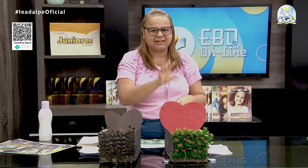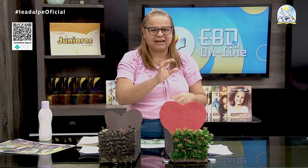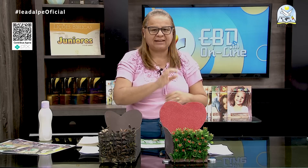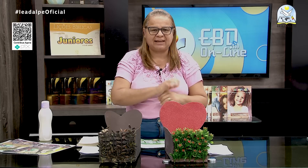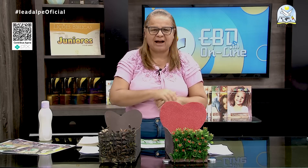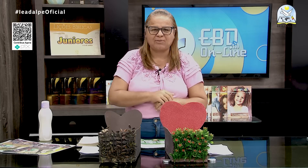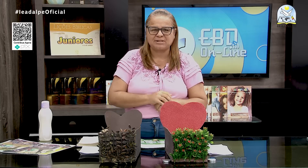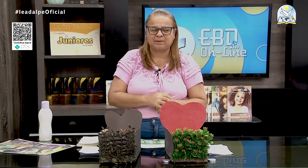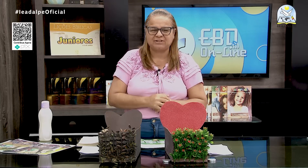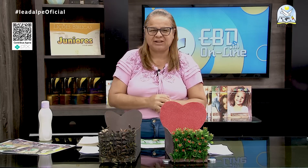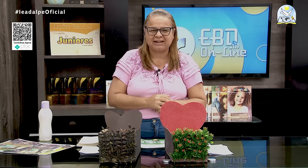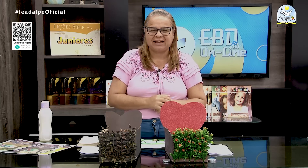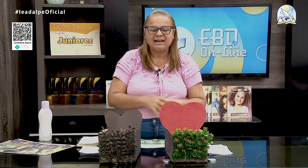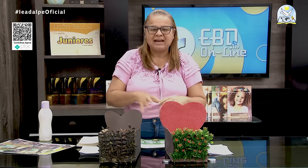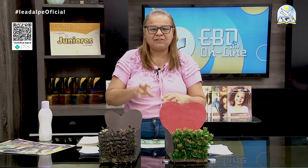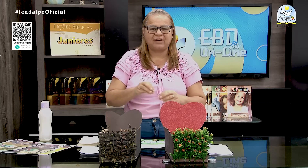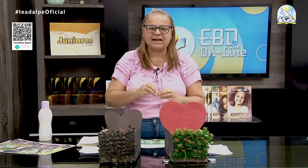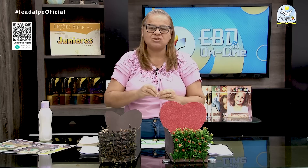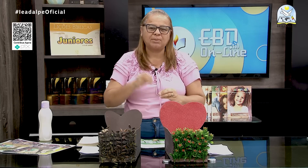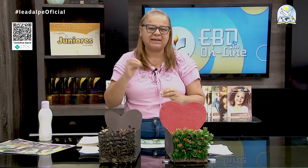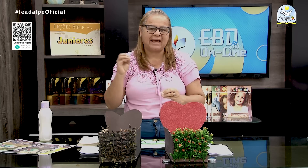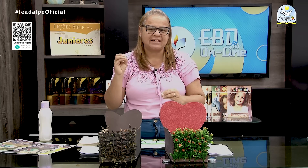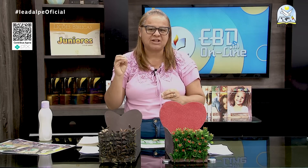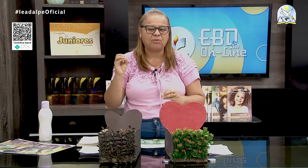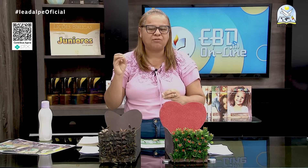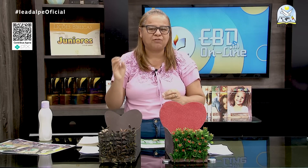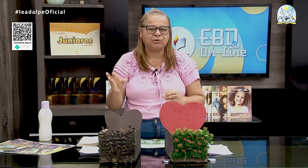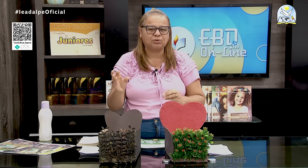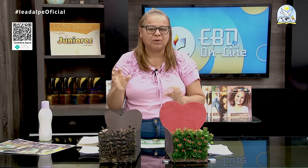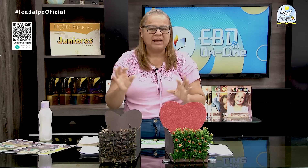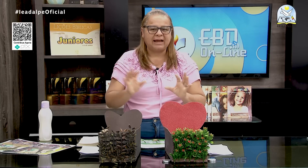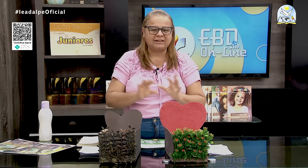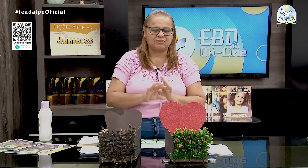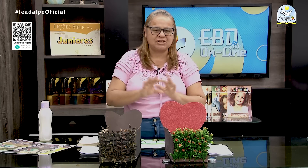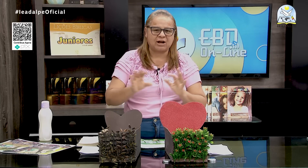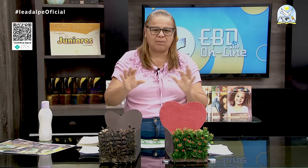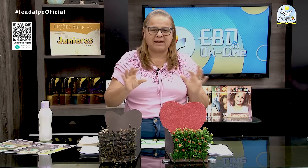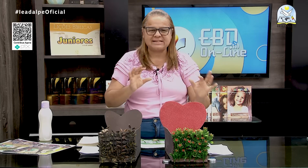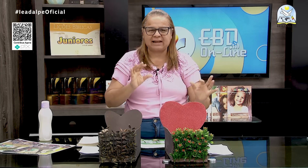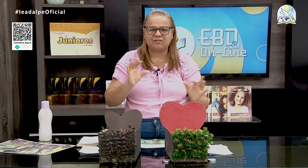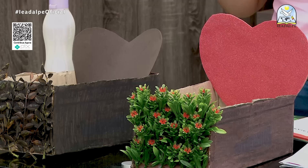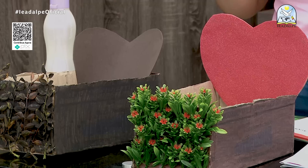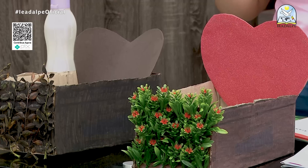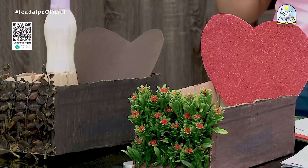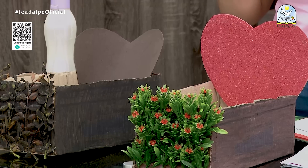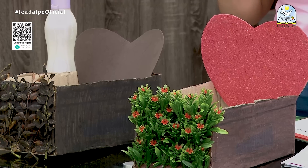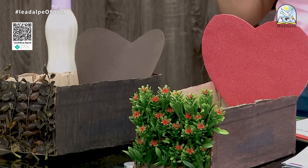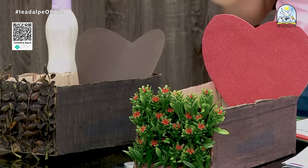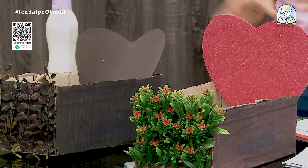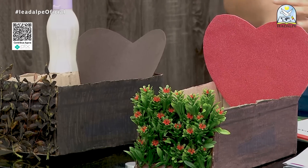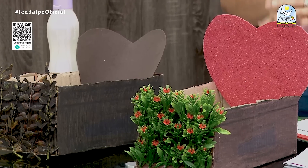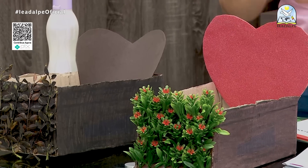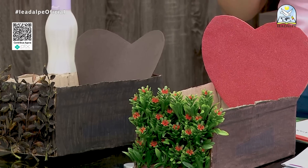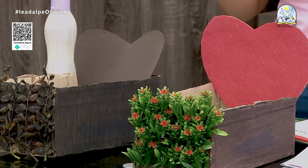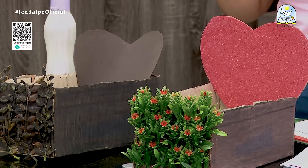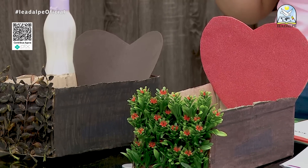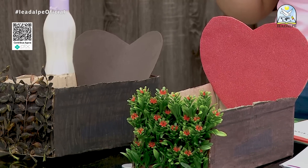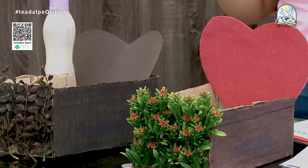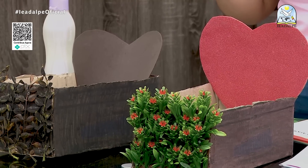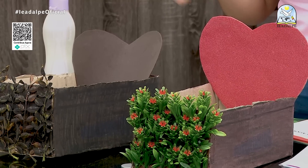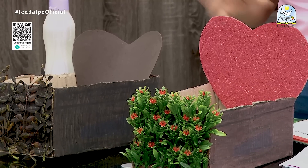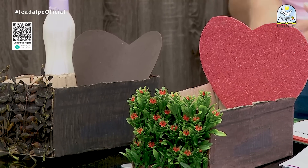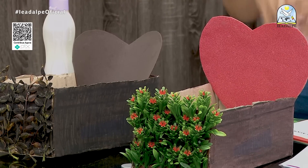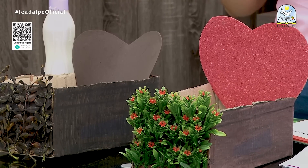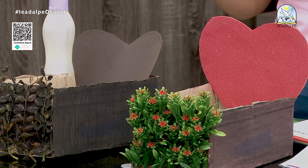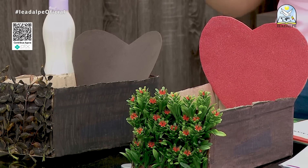por isso que já tem aqui algumas plantinhas né E falar sobre que elas dão um fruto Então você já começa ali conversando com os pequenos falando sobre